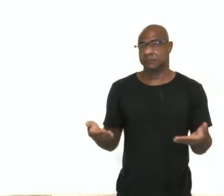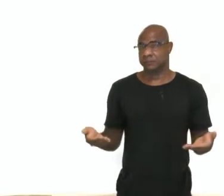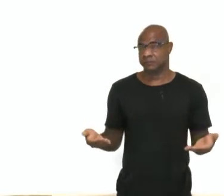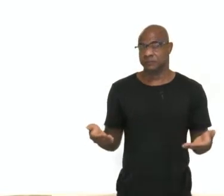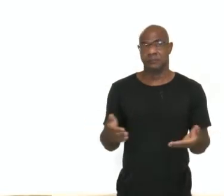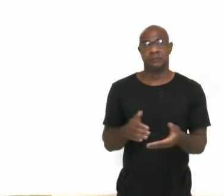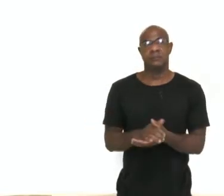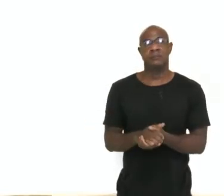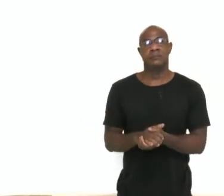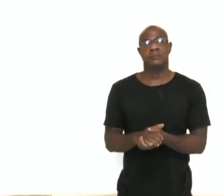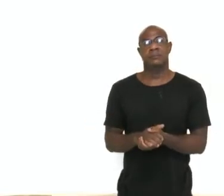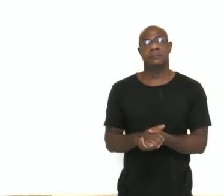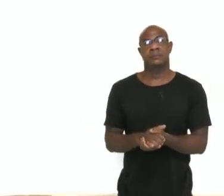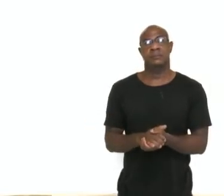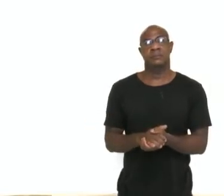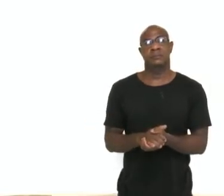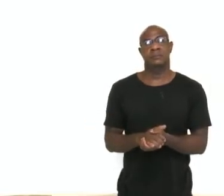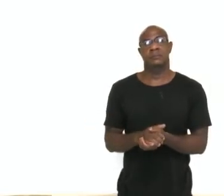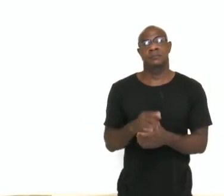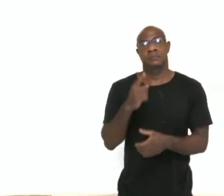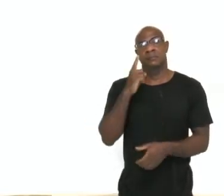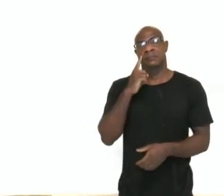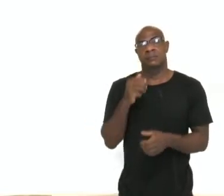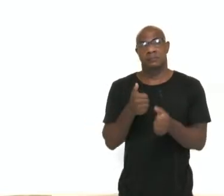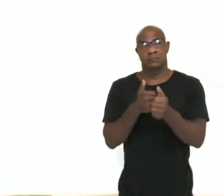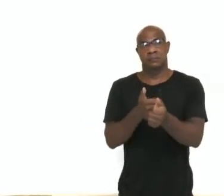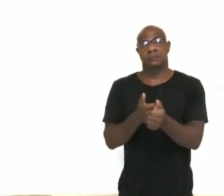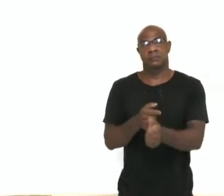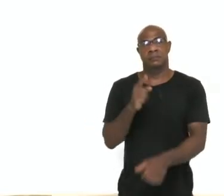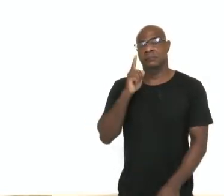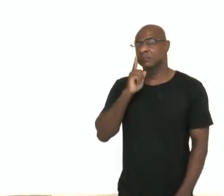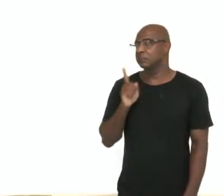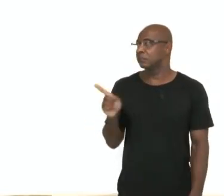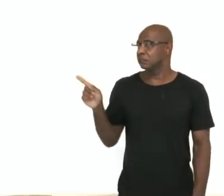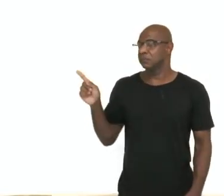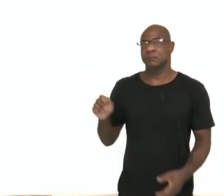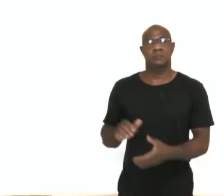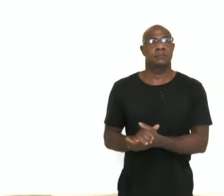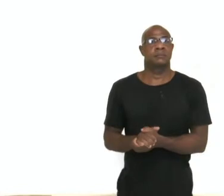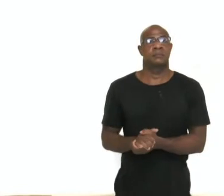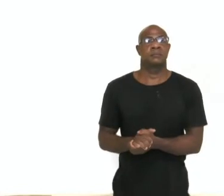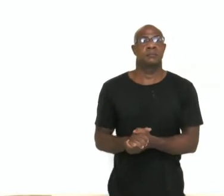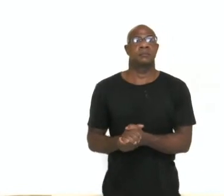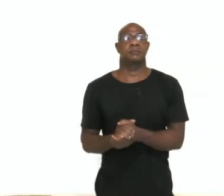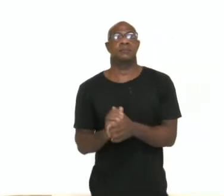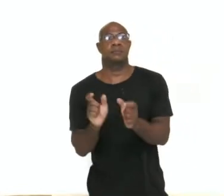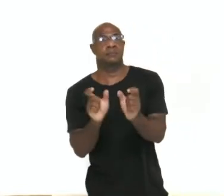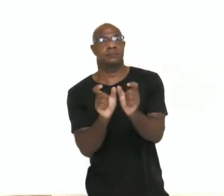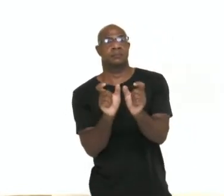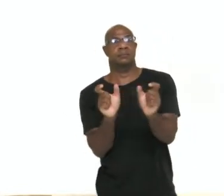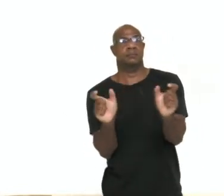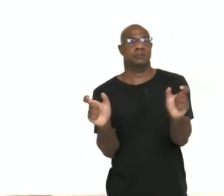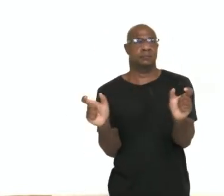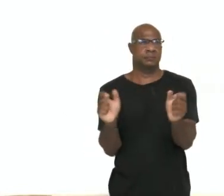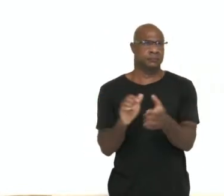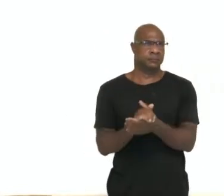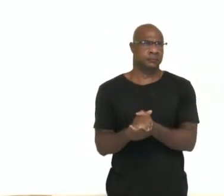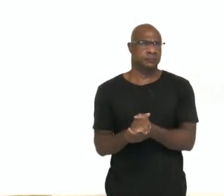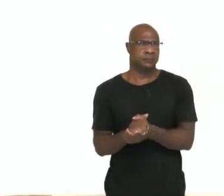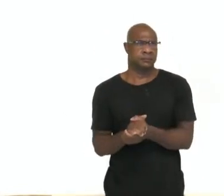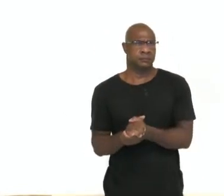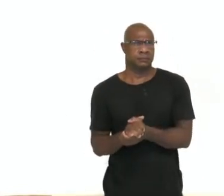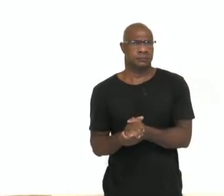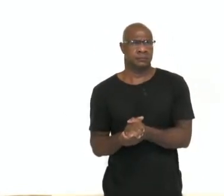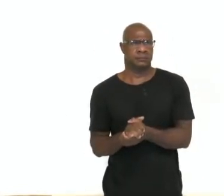é a tensão equivalente que ele vai gerar nas suas extremidades da associação. Lembrando que a associação em